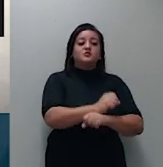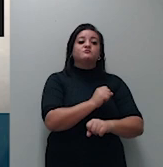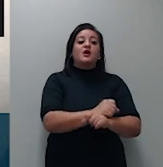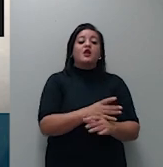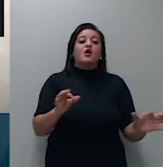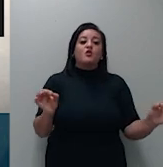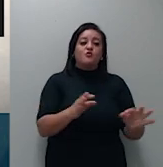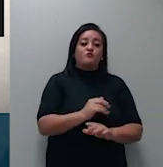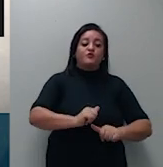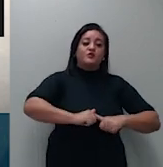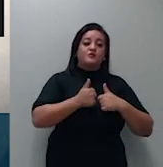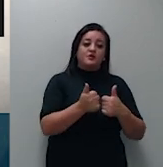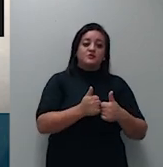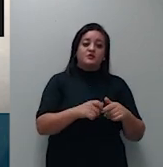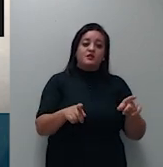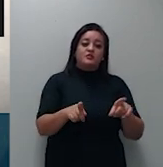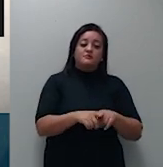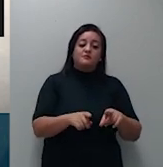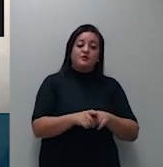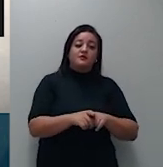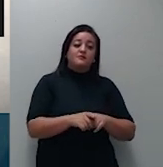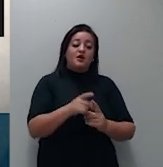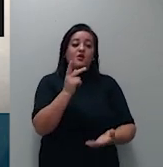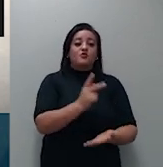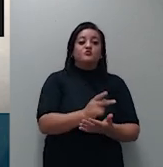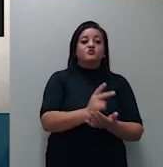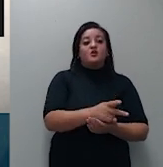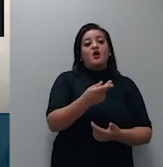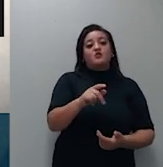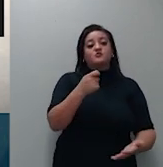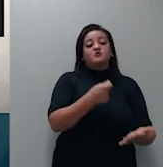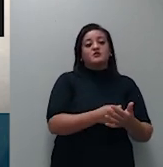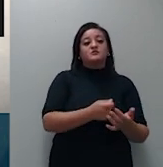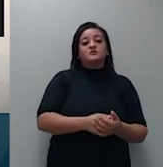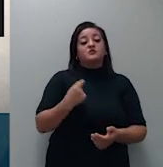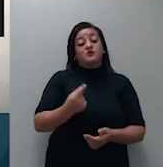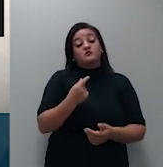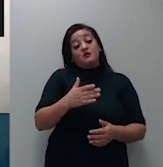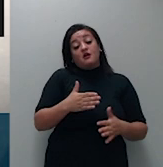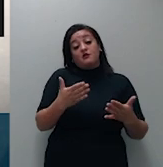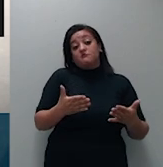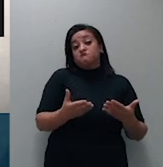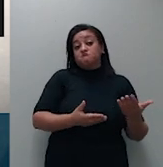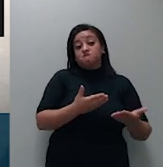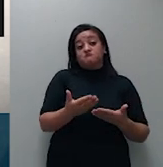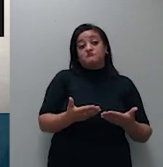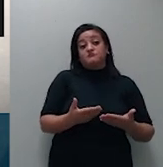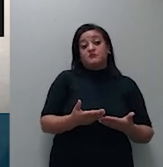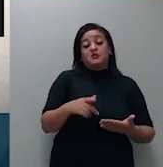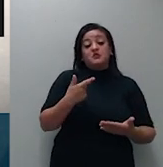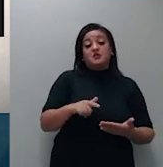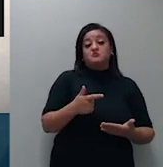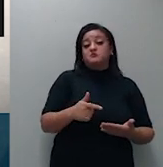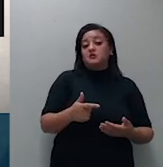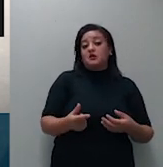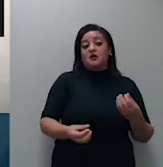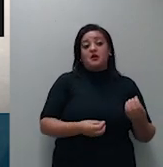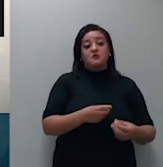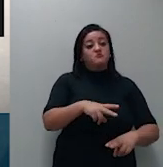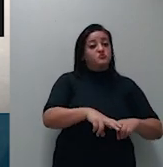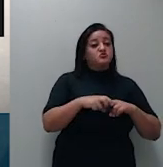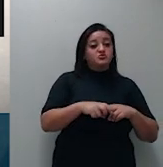aguardar o final da recuperação para prosseguir com a sua execução não